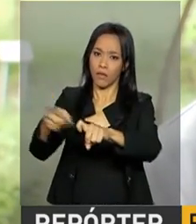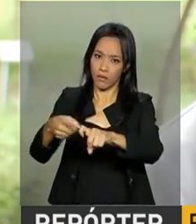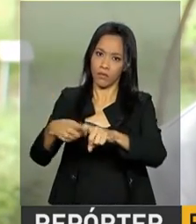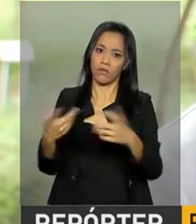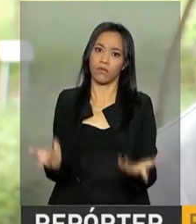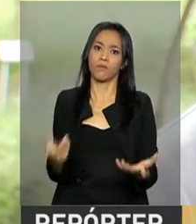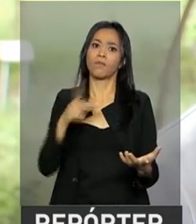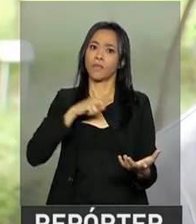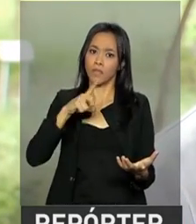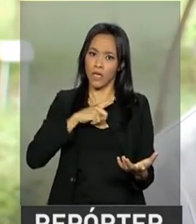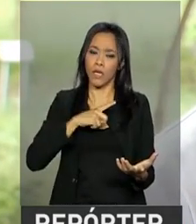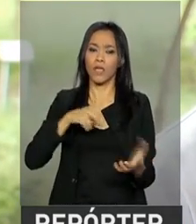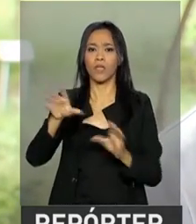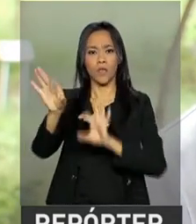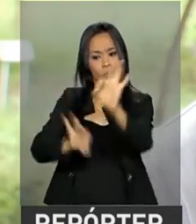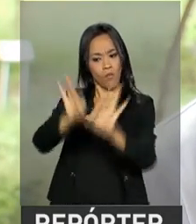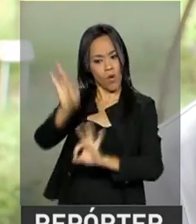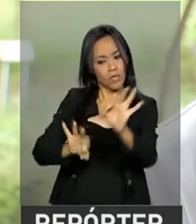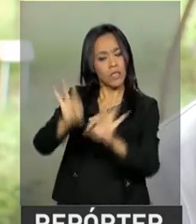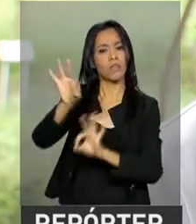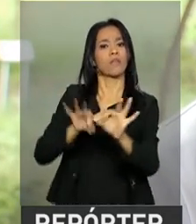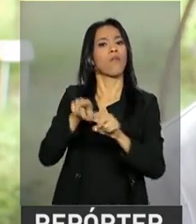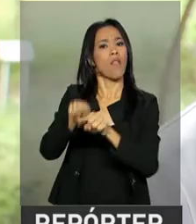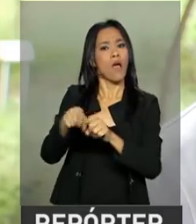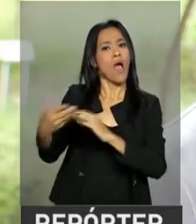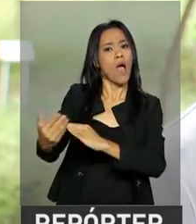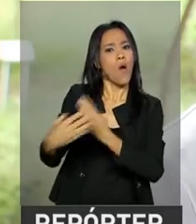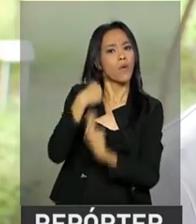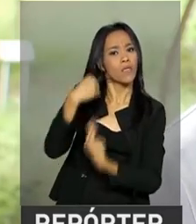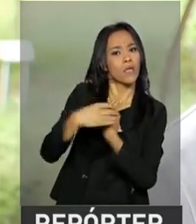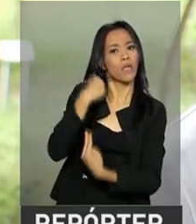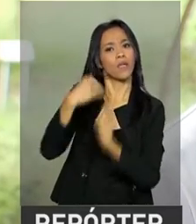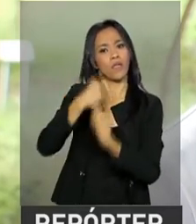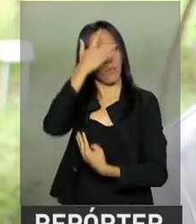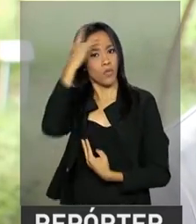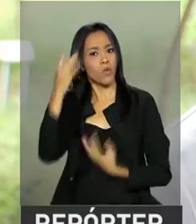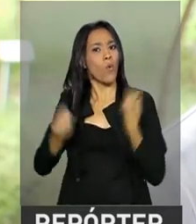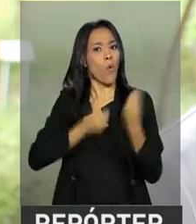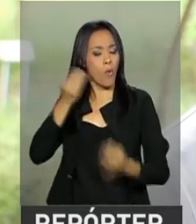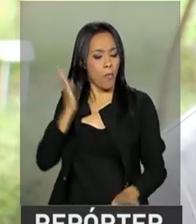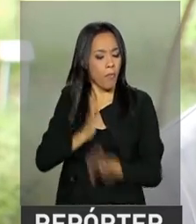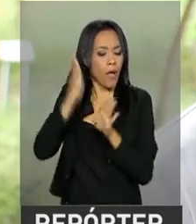uma estrutura no serviço público que ajuda a pessoa a ter o diagnóstico precoce da doença.